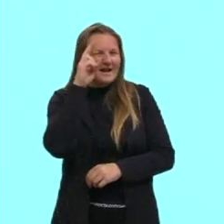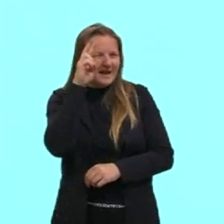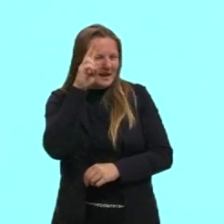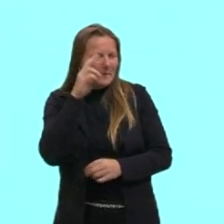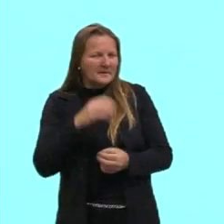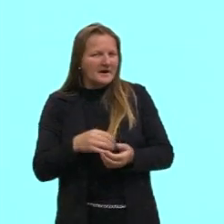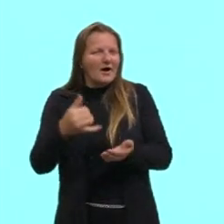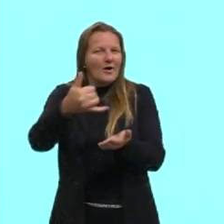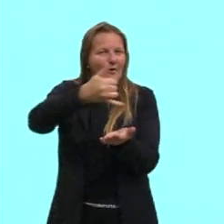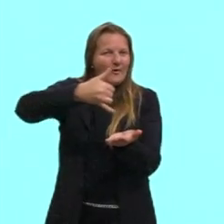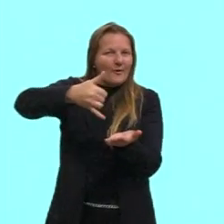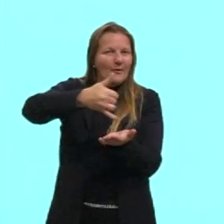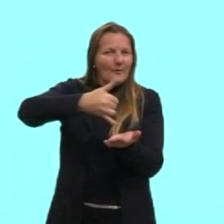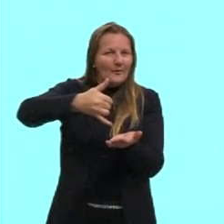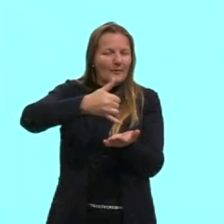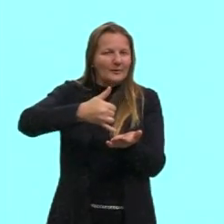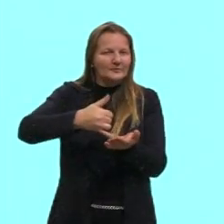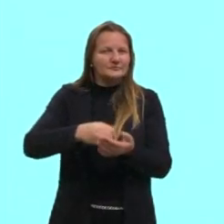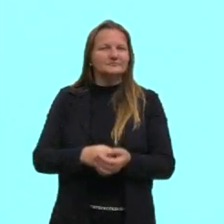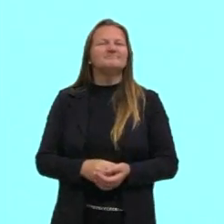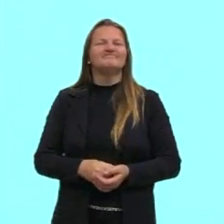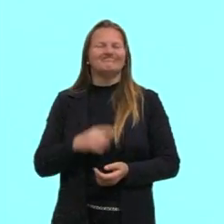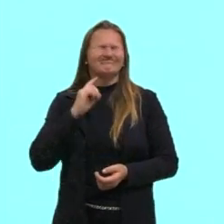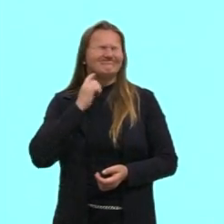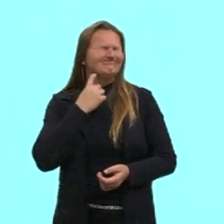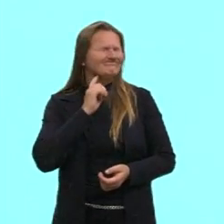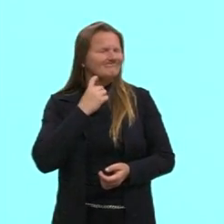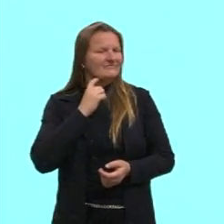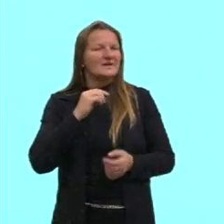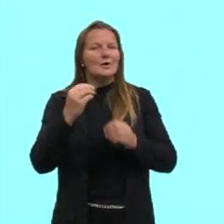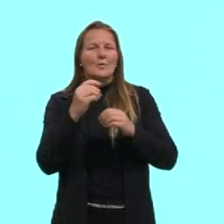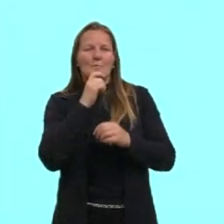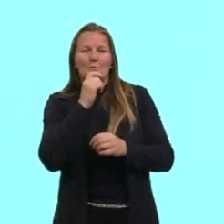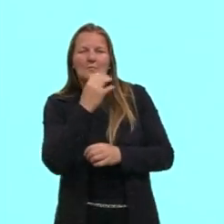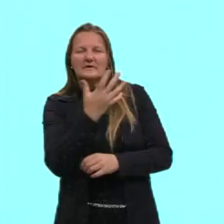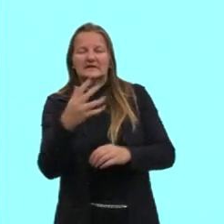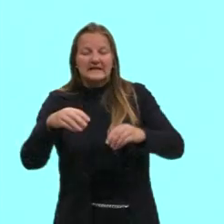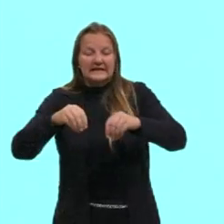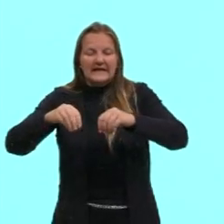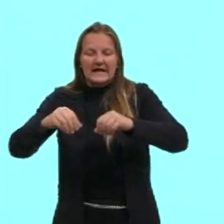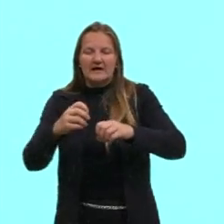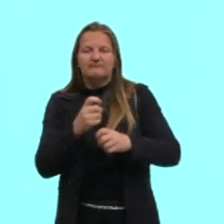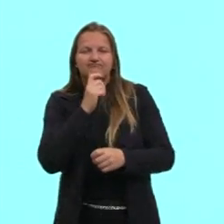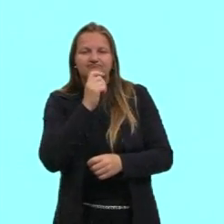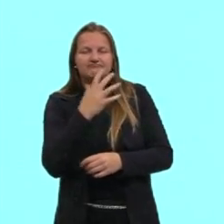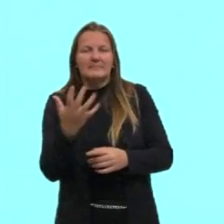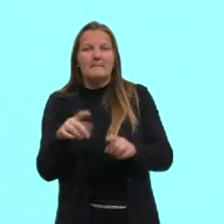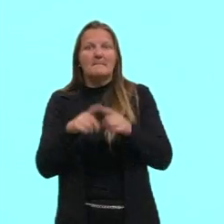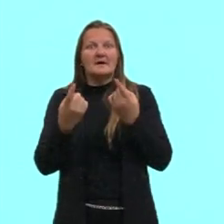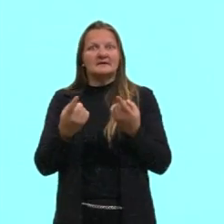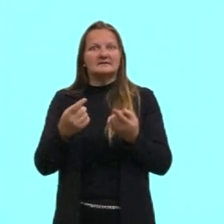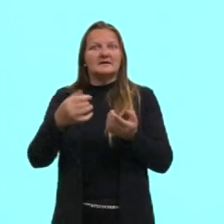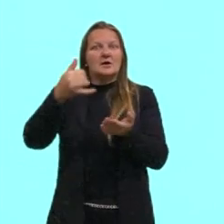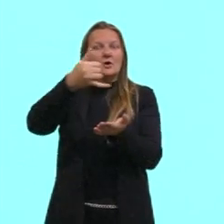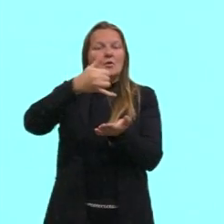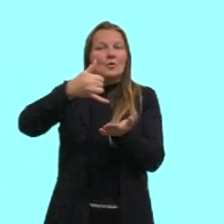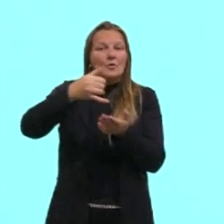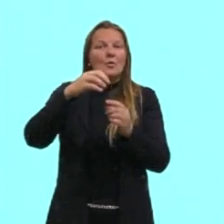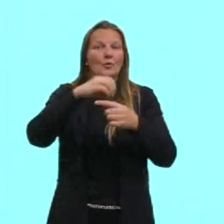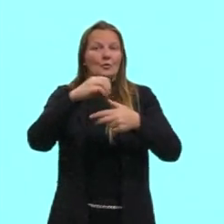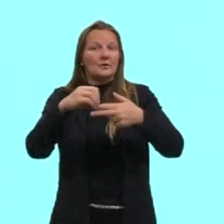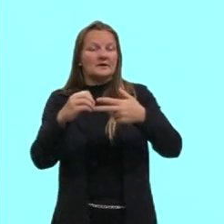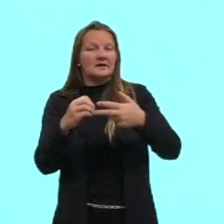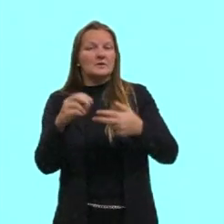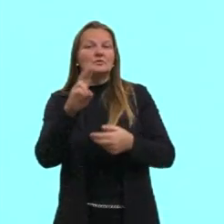questão do Óleo né Realmente ele é um passivo ambiental e pode ser várias alternativas Mas a questão do Enem diz que ele é